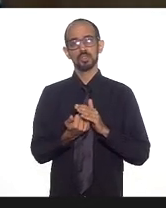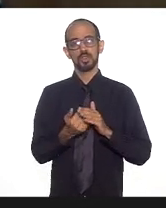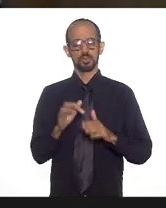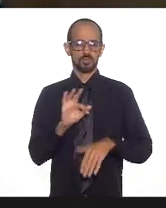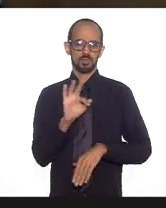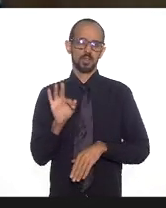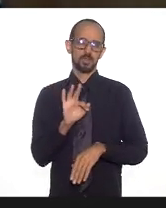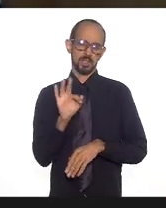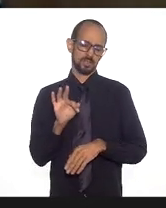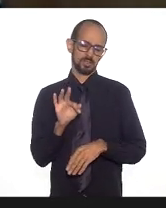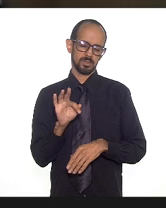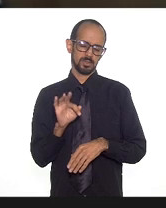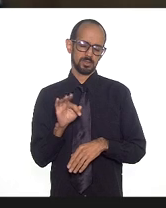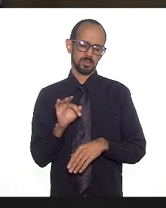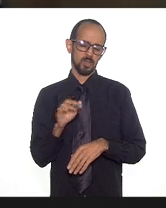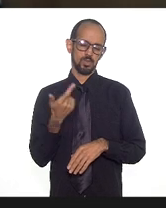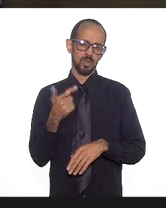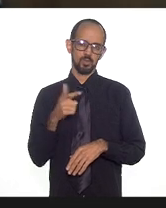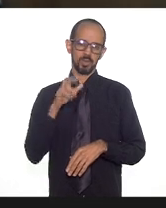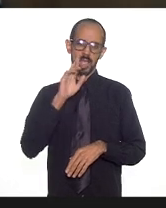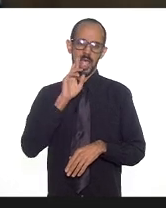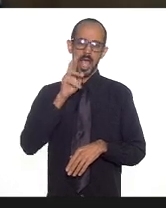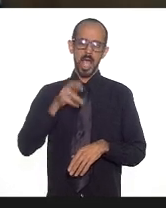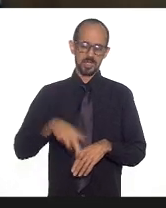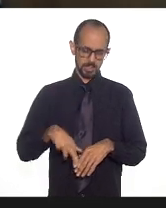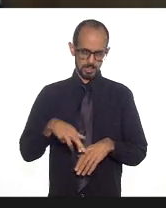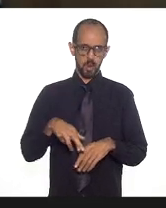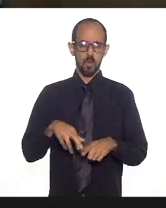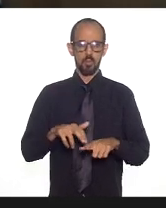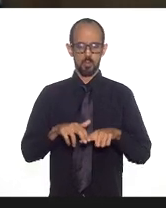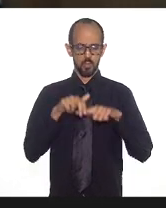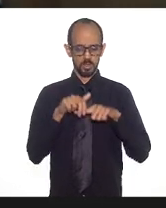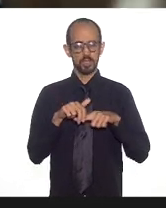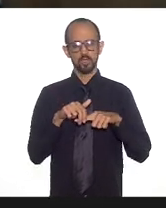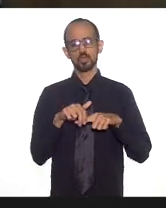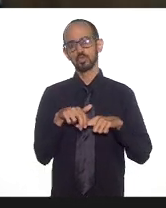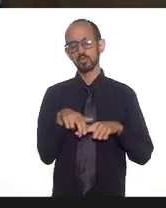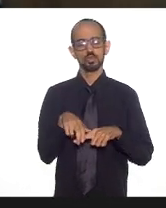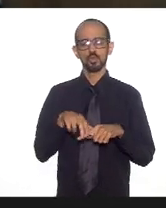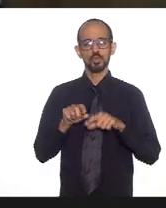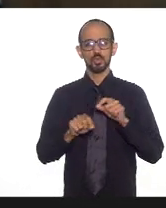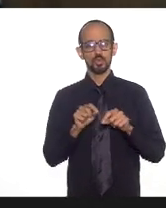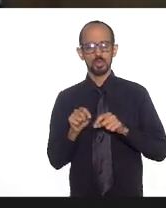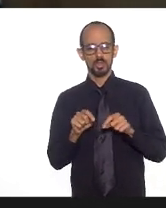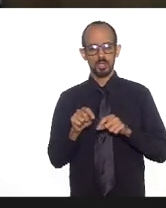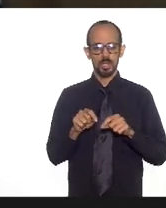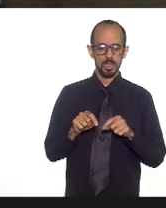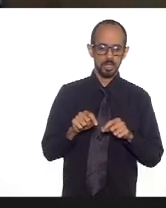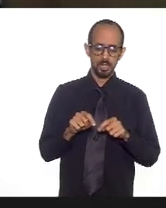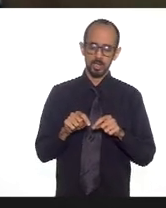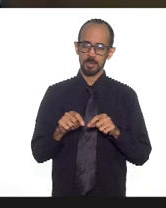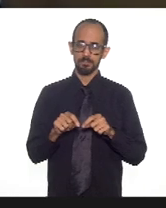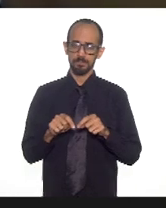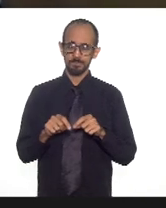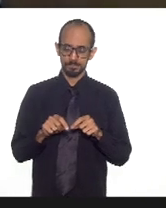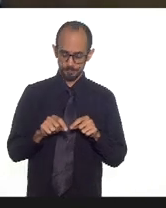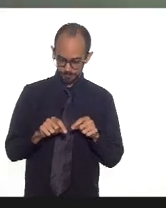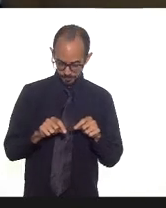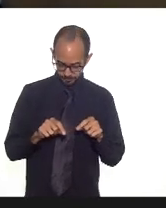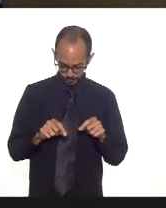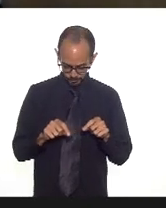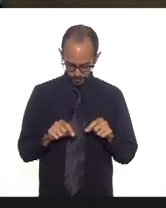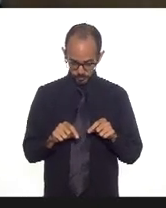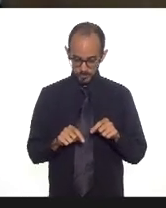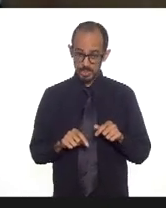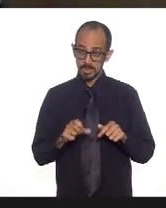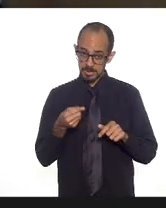Não existe razão, portanto, já que existe o resultado de um fenômeno sinergístico, ou seja,